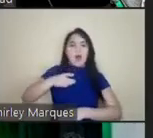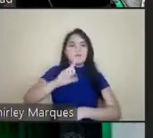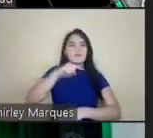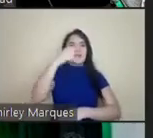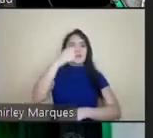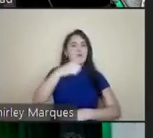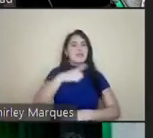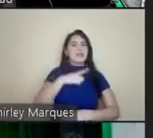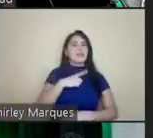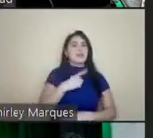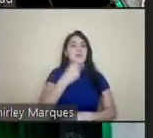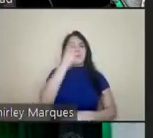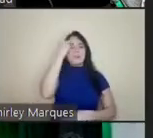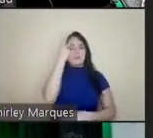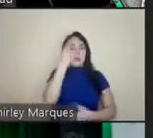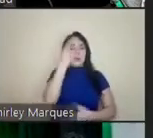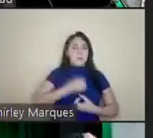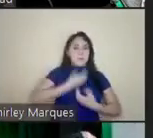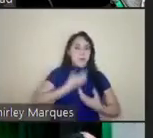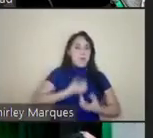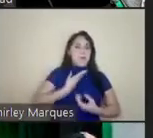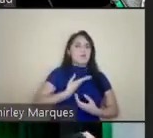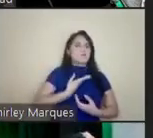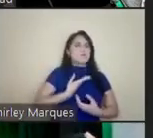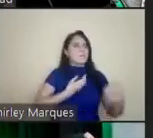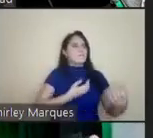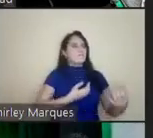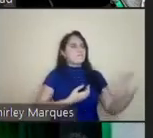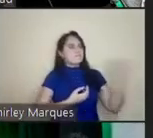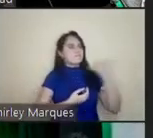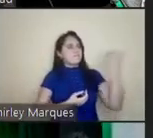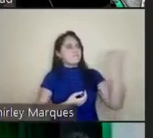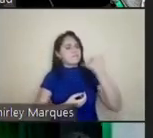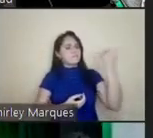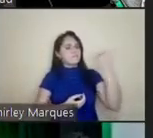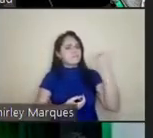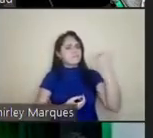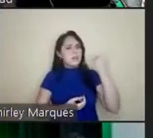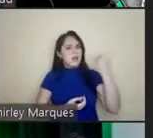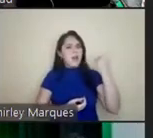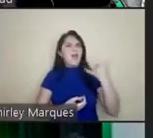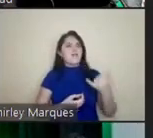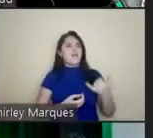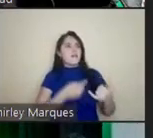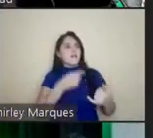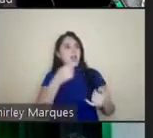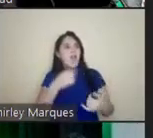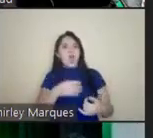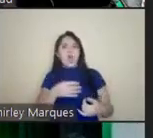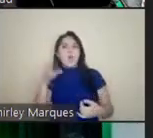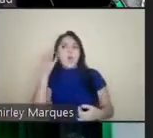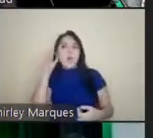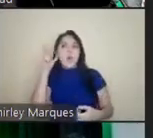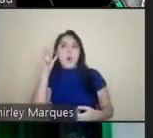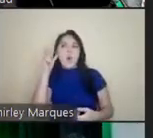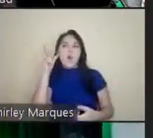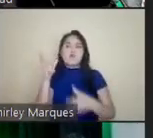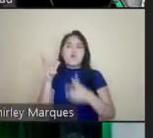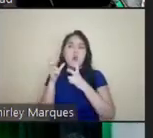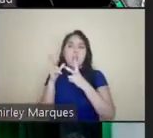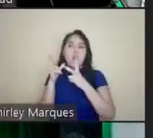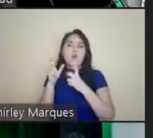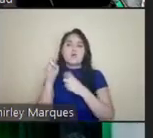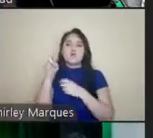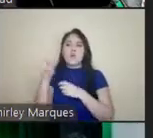as histórias e dizia assim, eu ouço lá no açude, sabe? Eu ouço. E aí eu conheci o açude, e quando eu fui aí em Uauá,